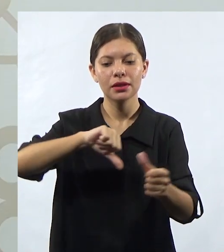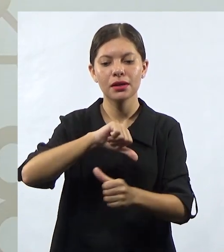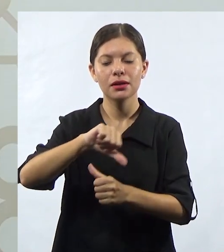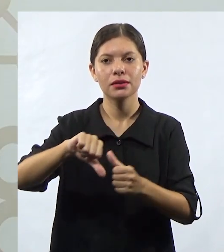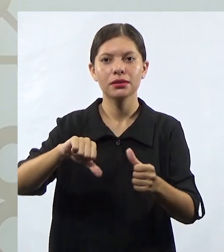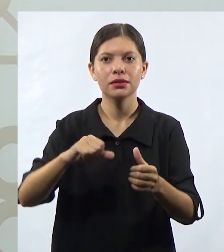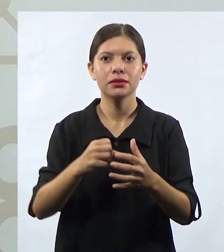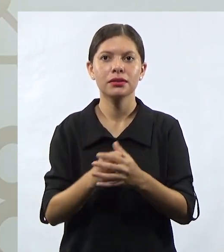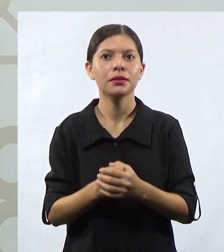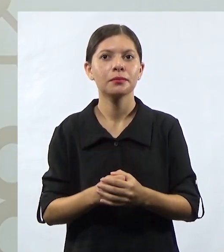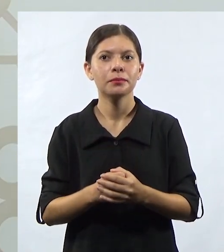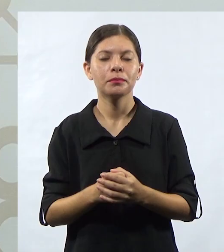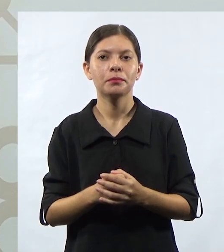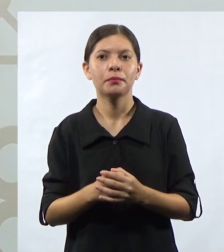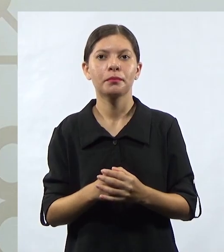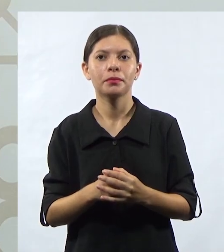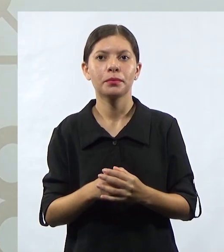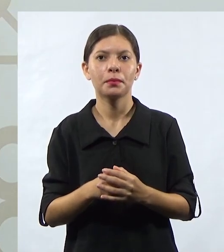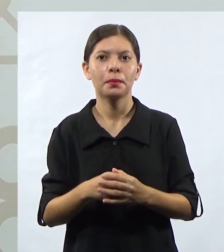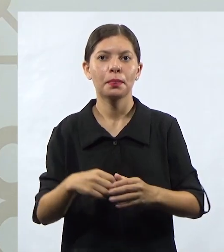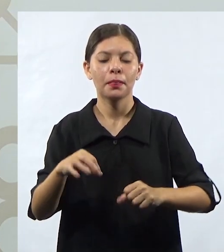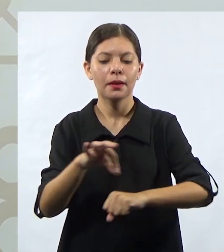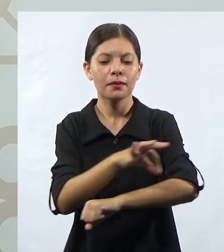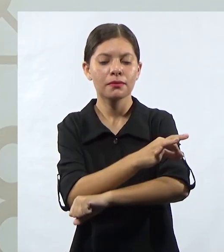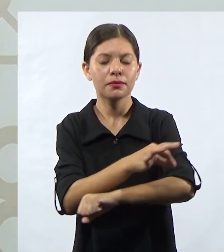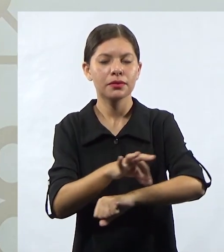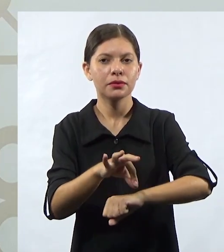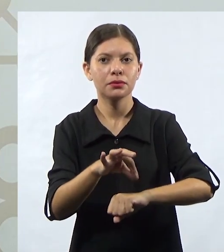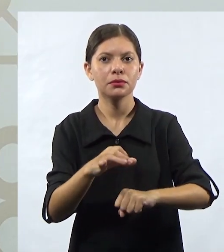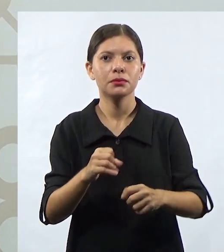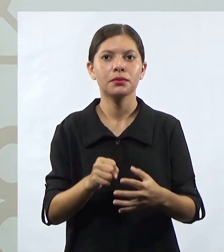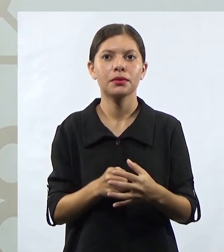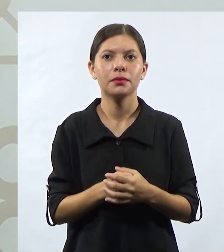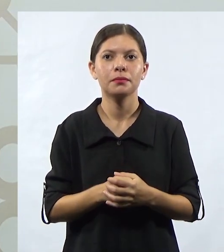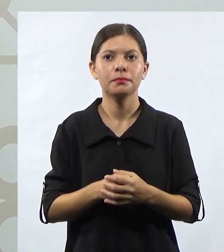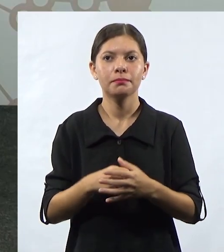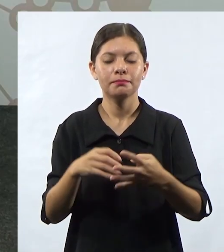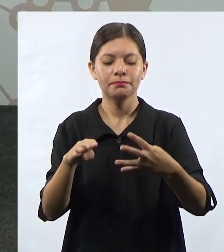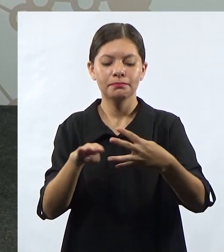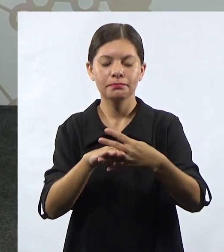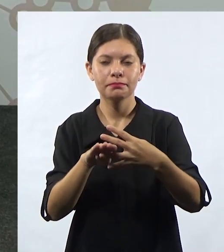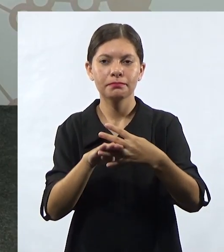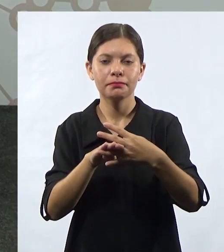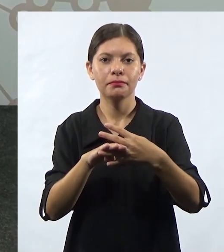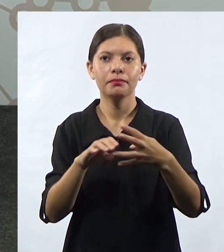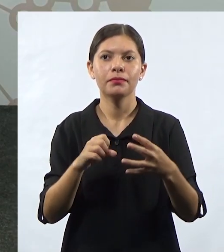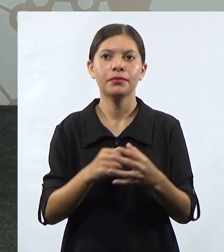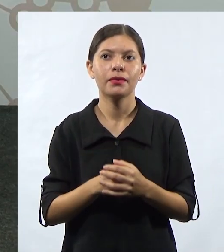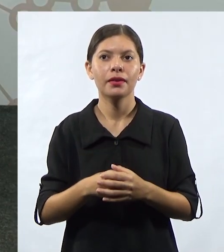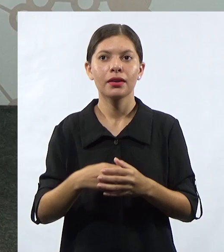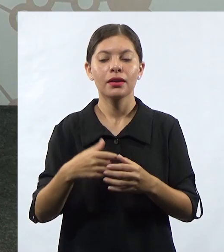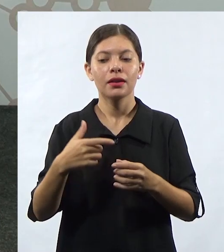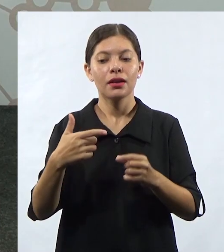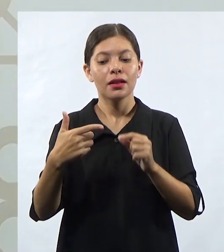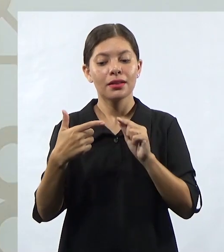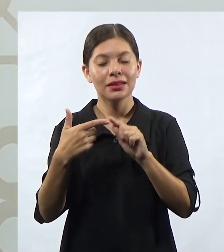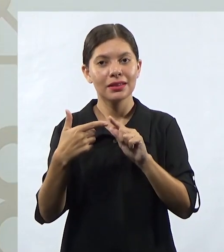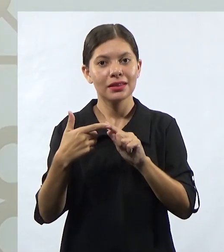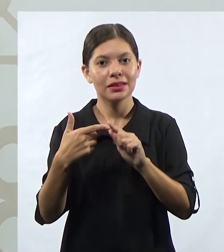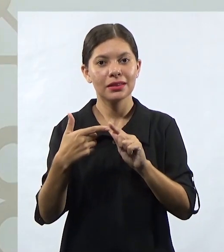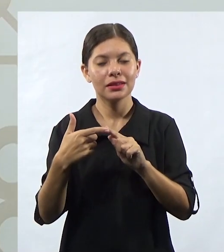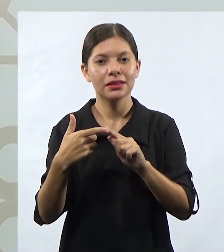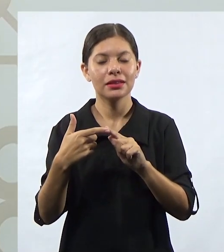infraestrutura como marcações entre esses períodos, entre esses intervalos. E o outro benefício,